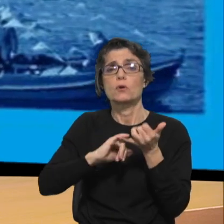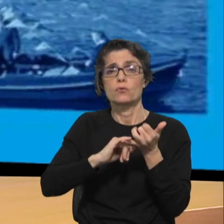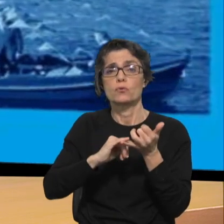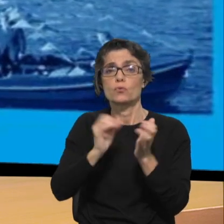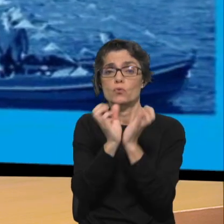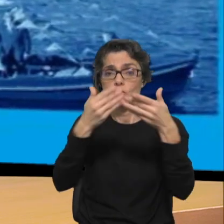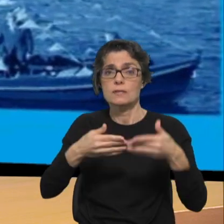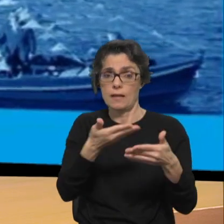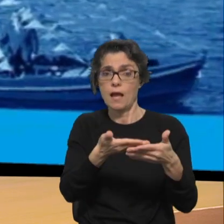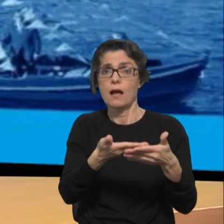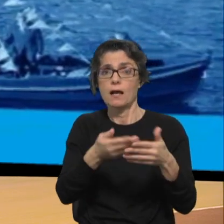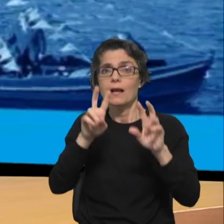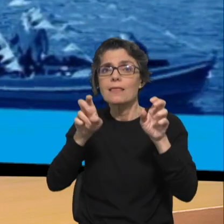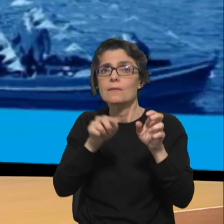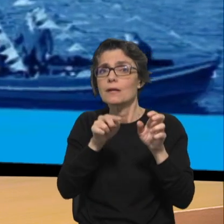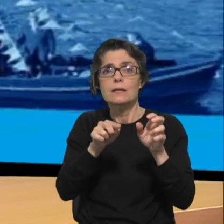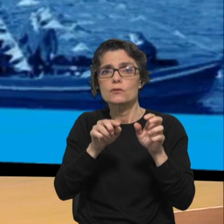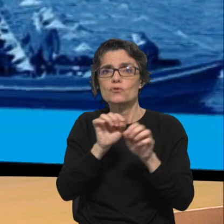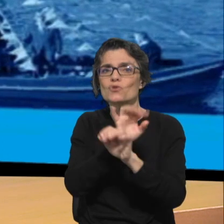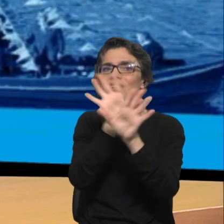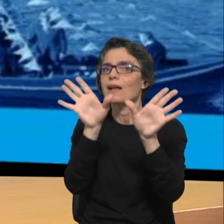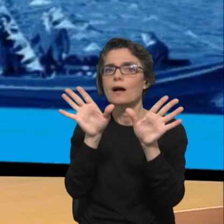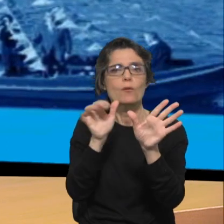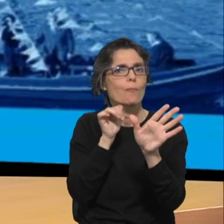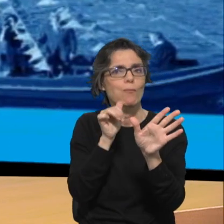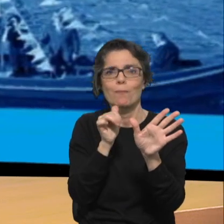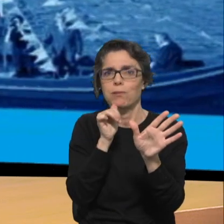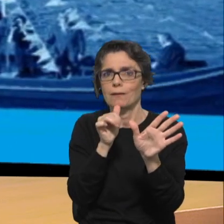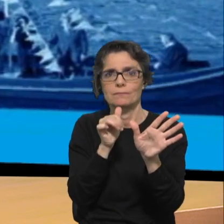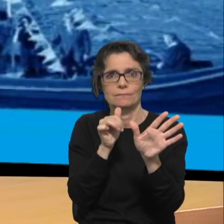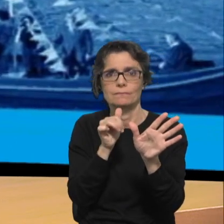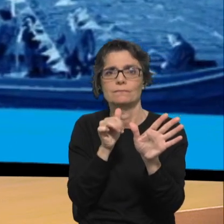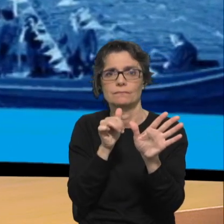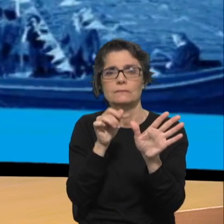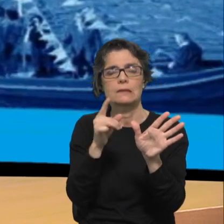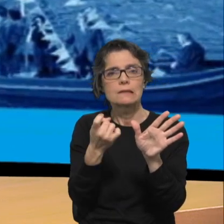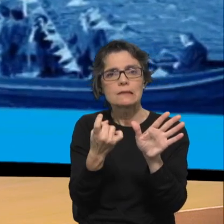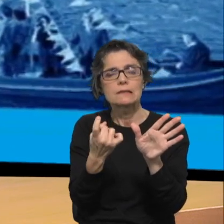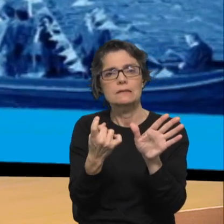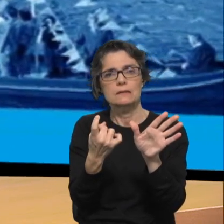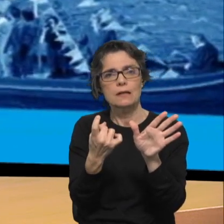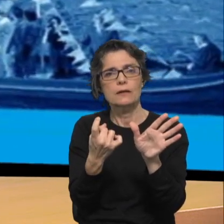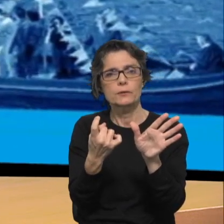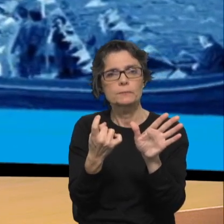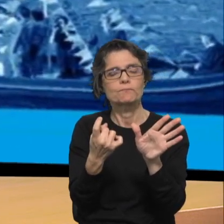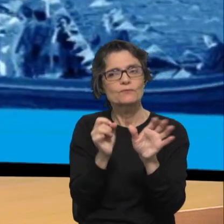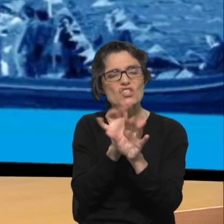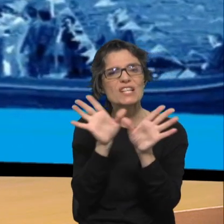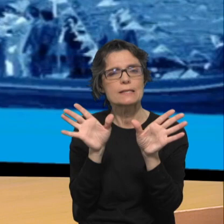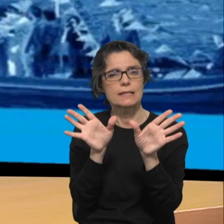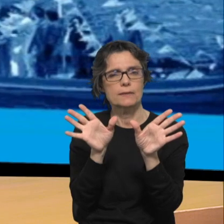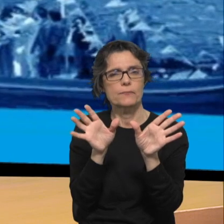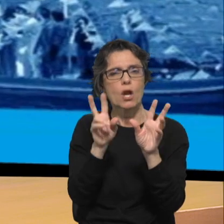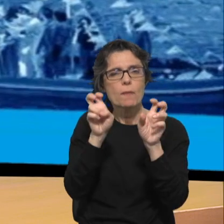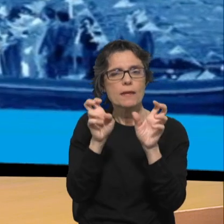Católicos, que é um tema que não está suficientemente esclarecido. É um tema sobre o qual persistem nébula e